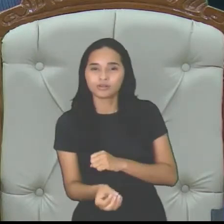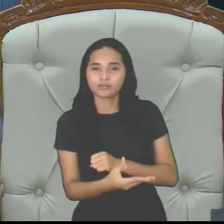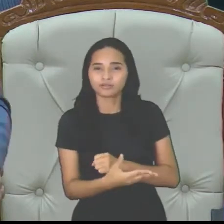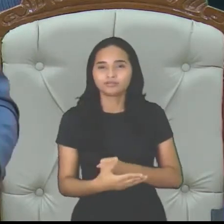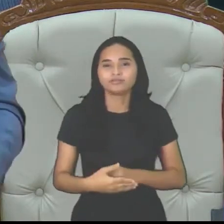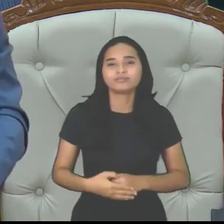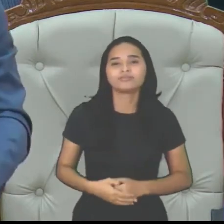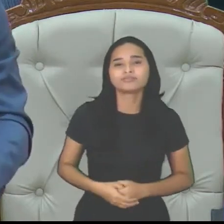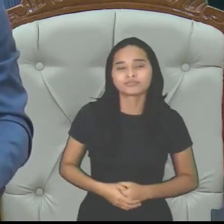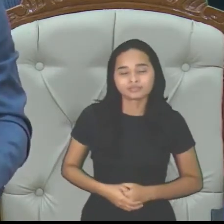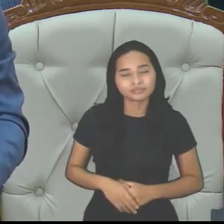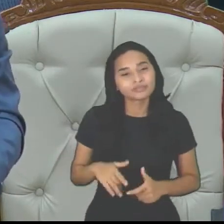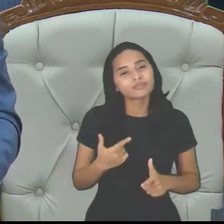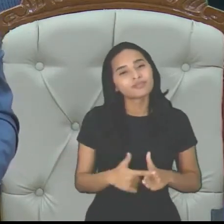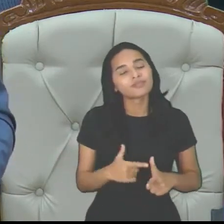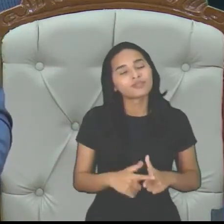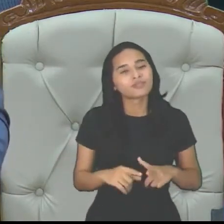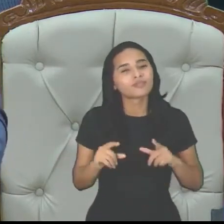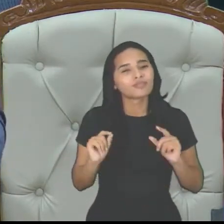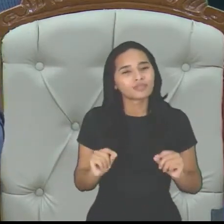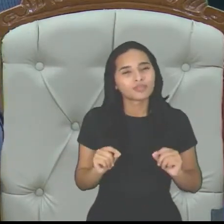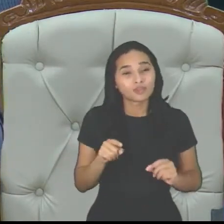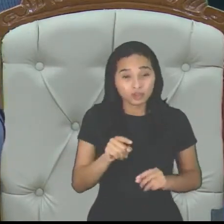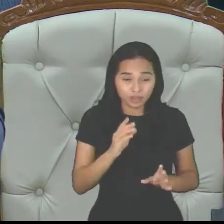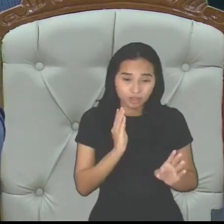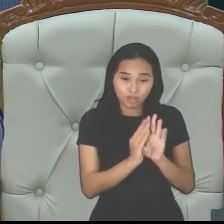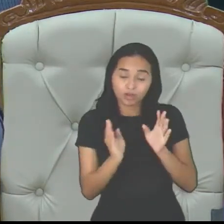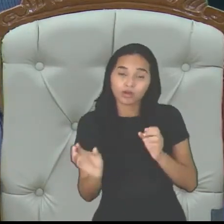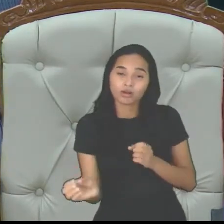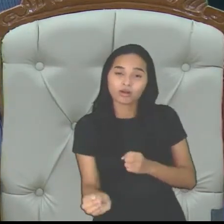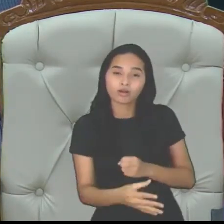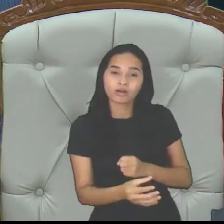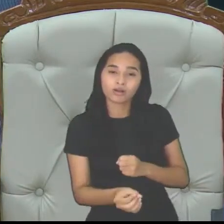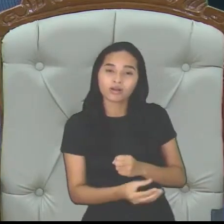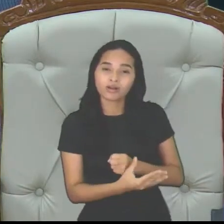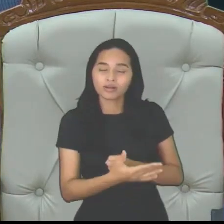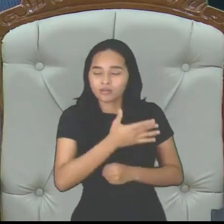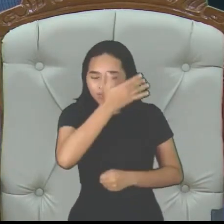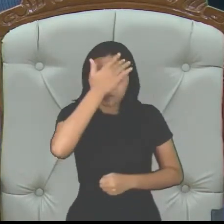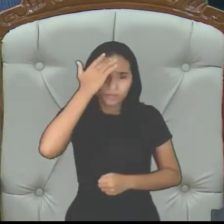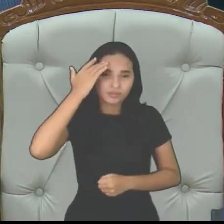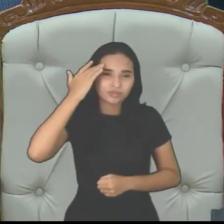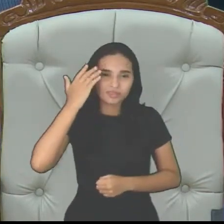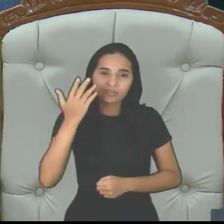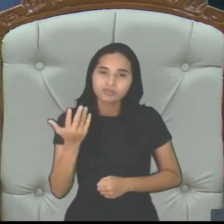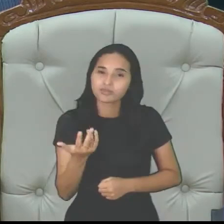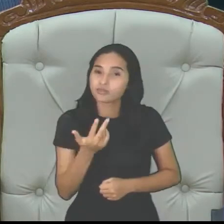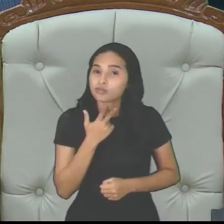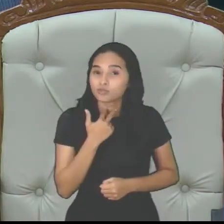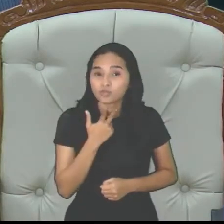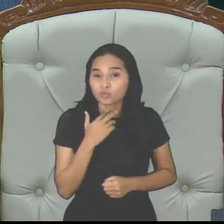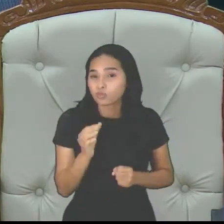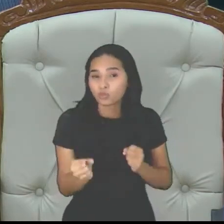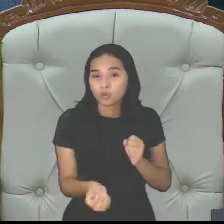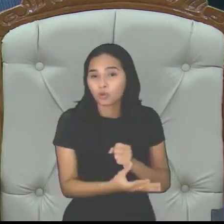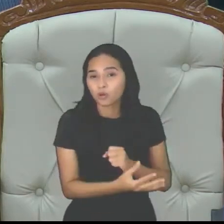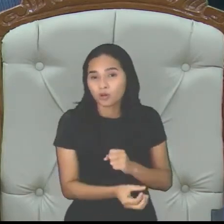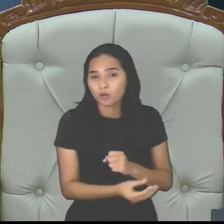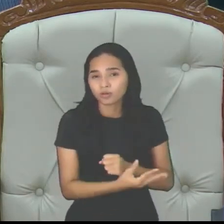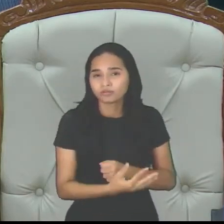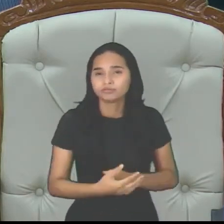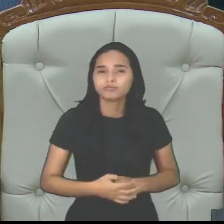problema de tudo isso é que você encontra corrupção em pessoas que não poderiam ser corruptas,